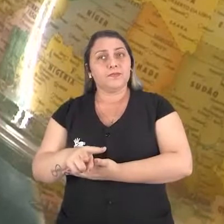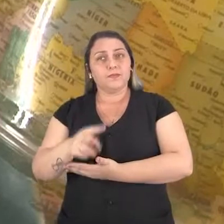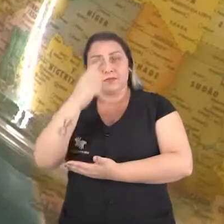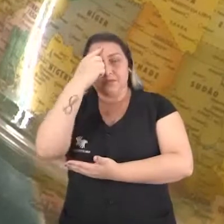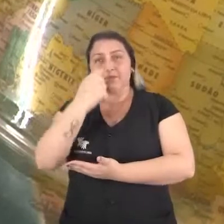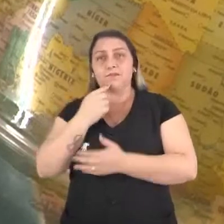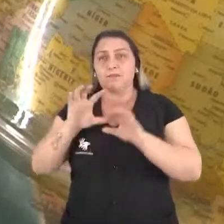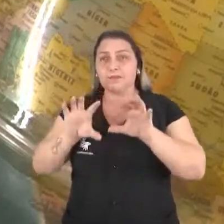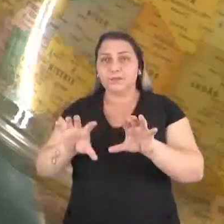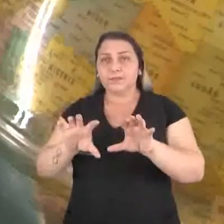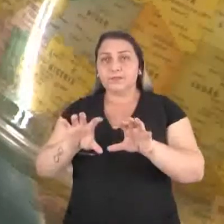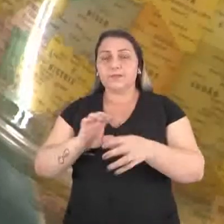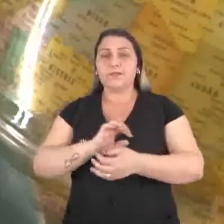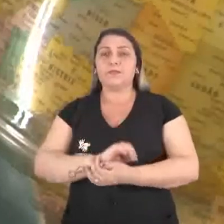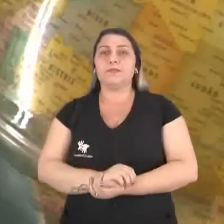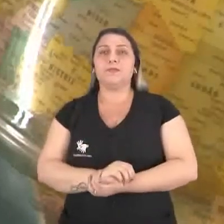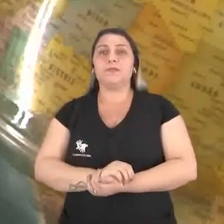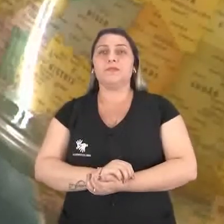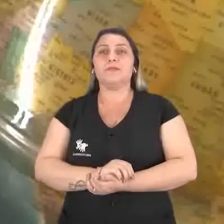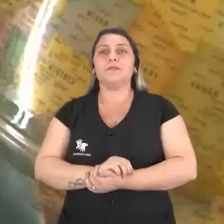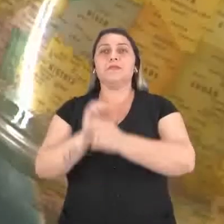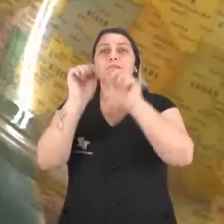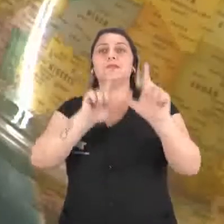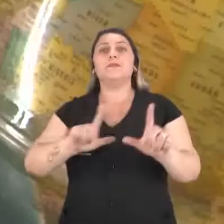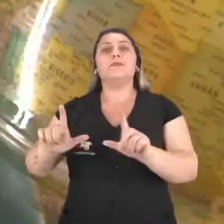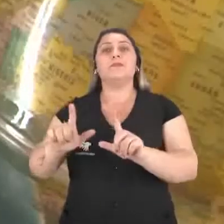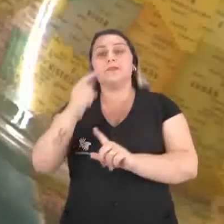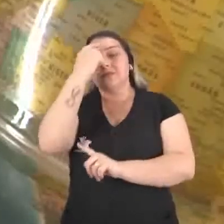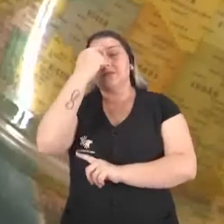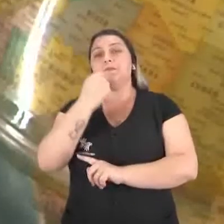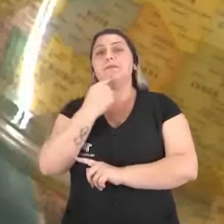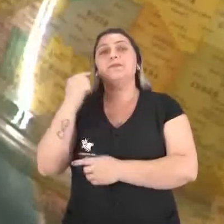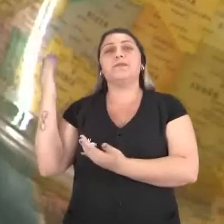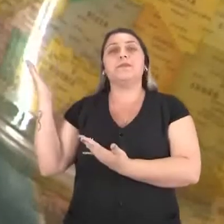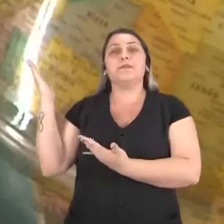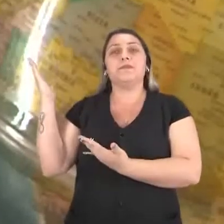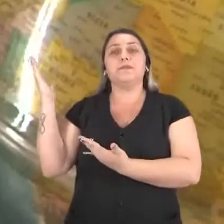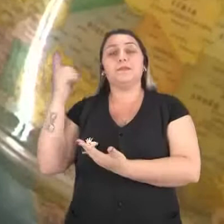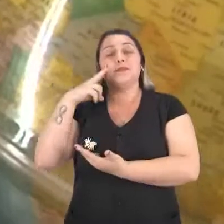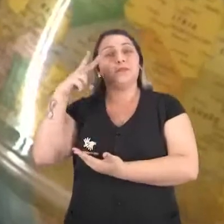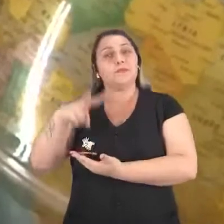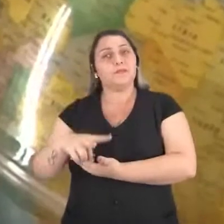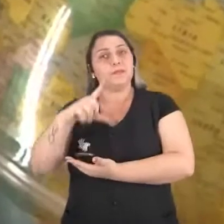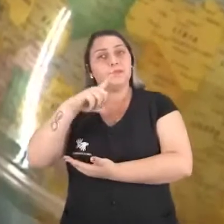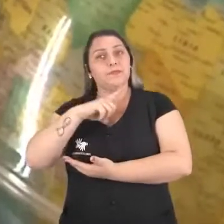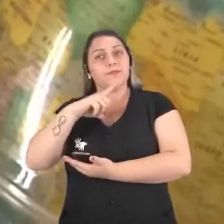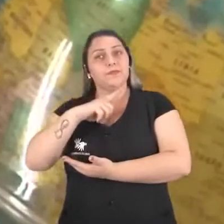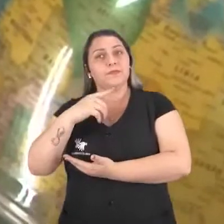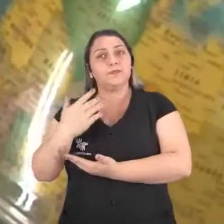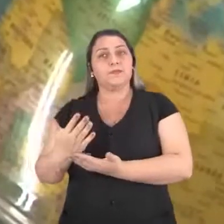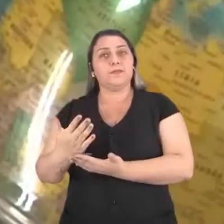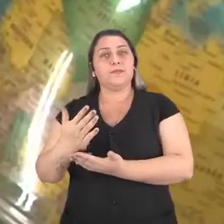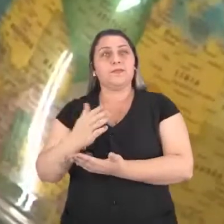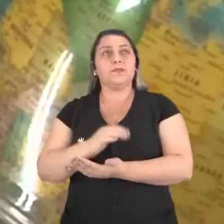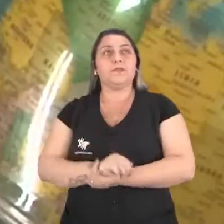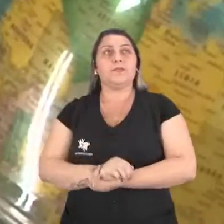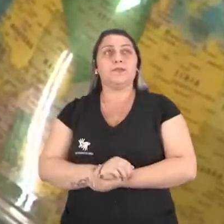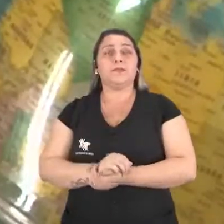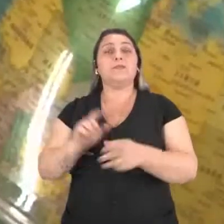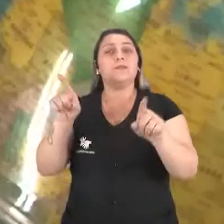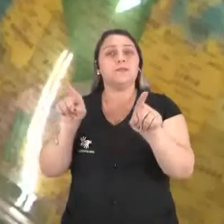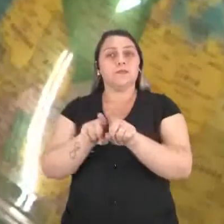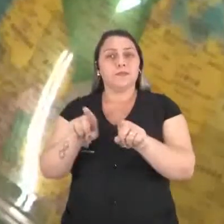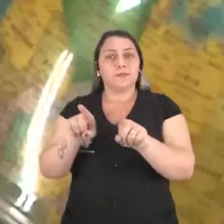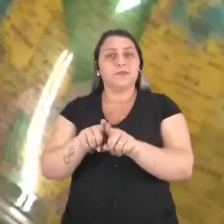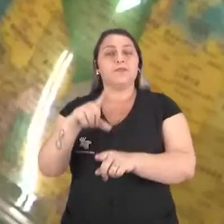dessa? E a próxima imagem. Observe o que temos aqui. Também